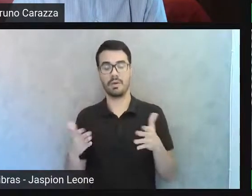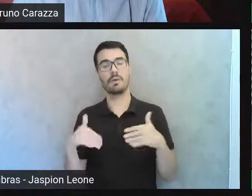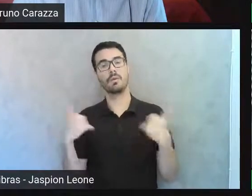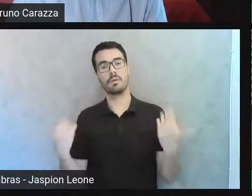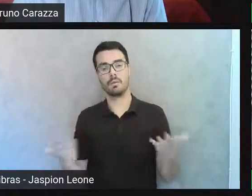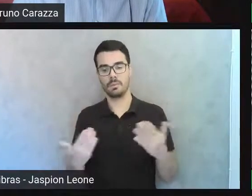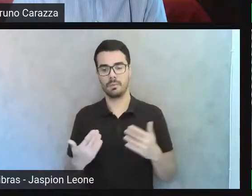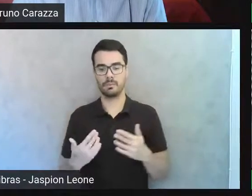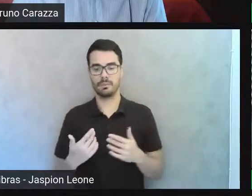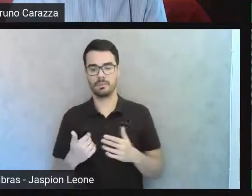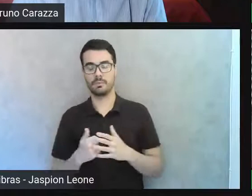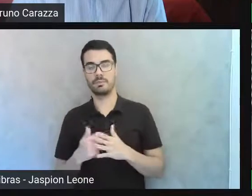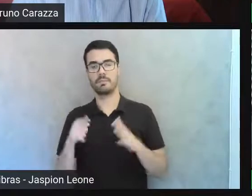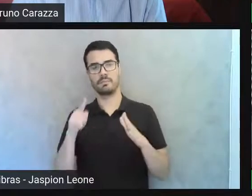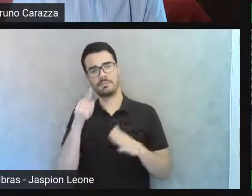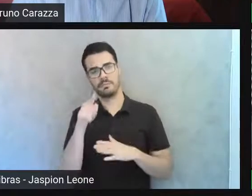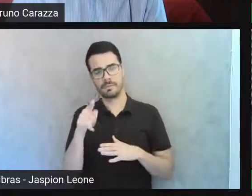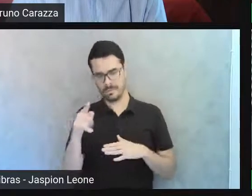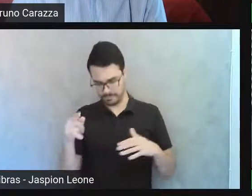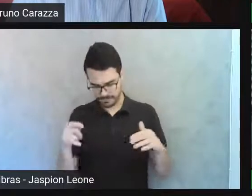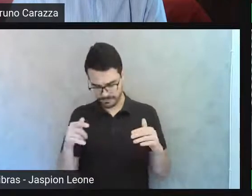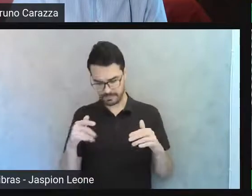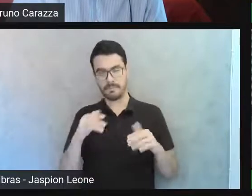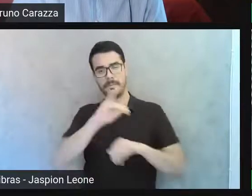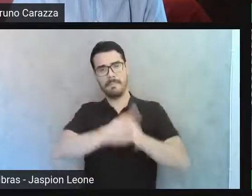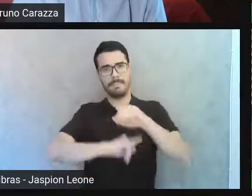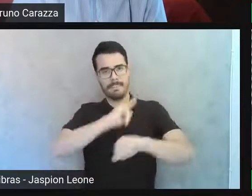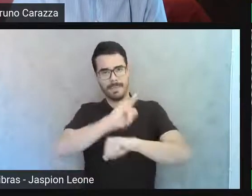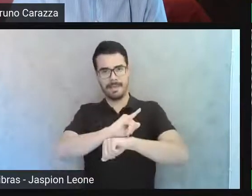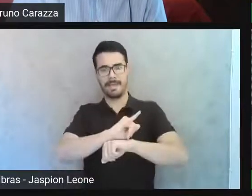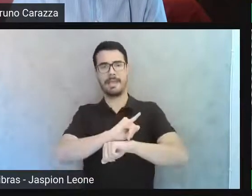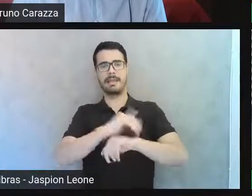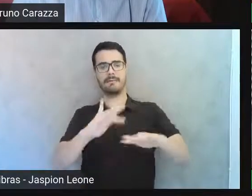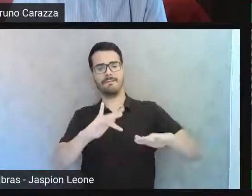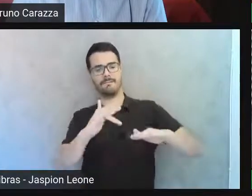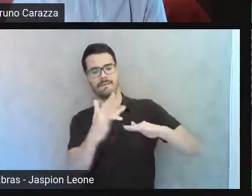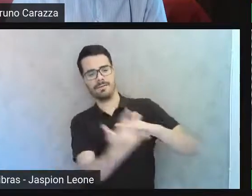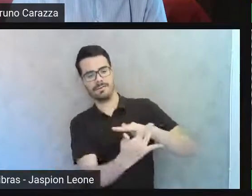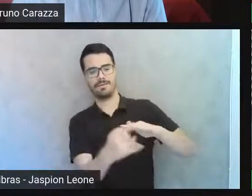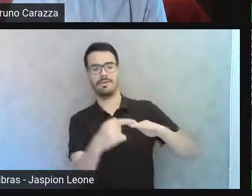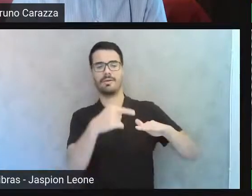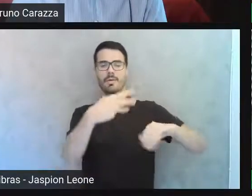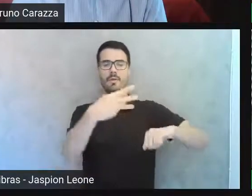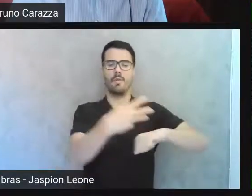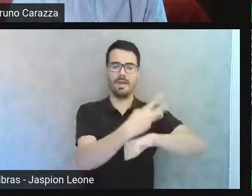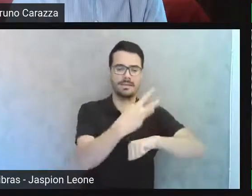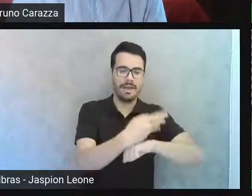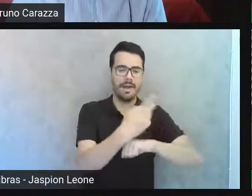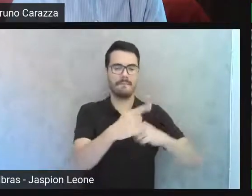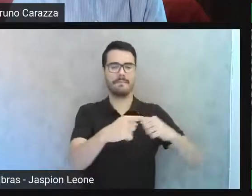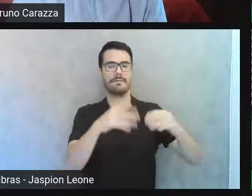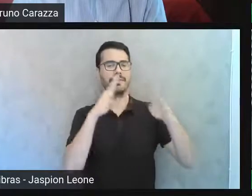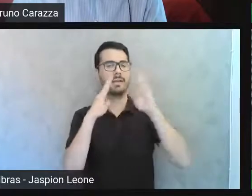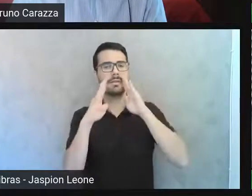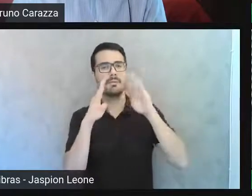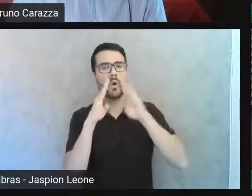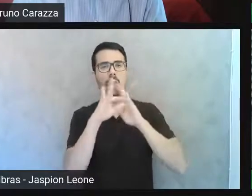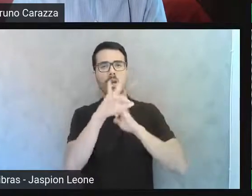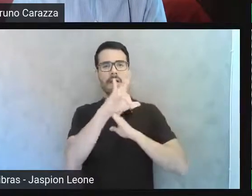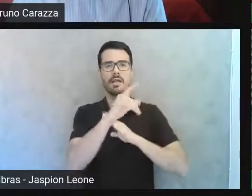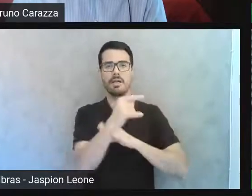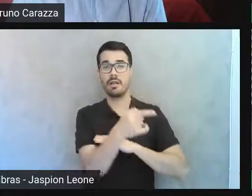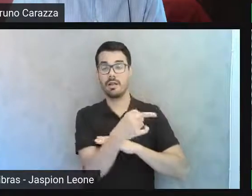disso internet e redes sociais, e sobretudo coisa como o WhatsApp, aí você começa realmente a corroer essas mediações que antes